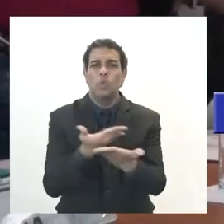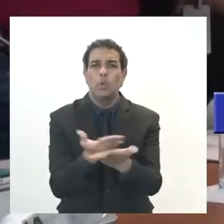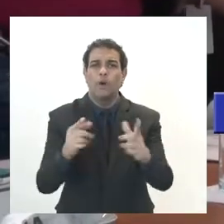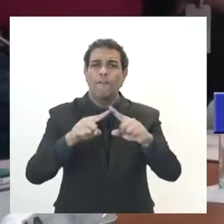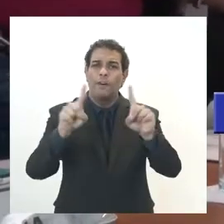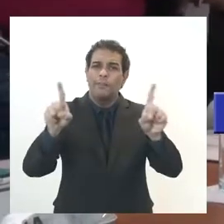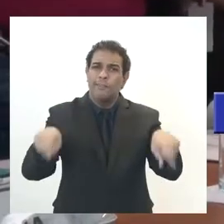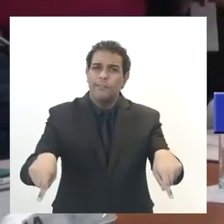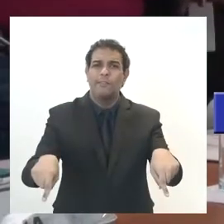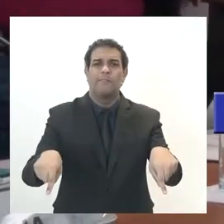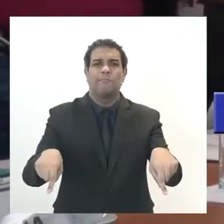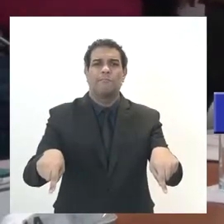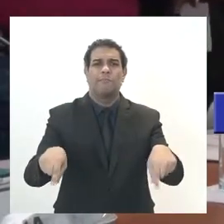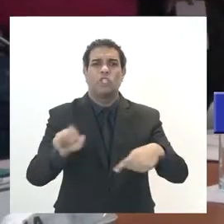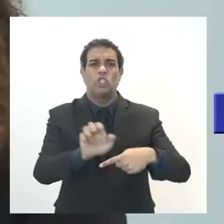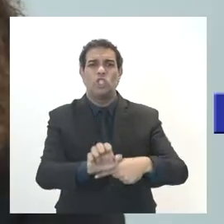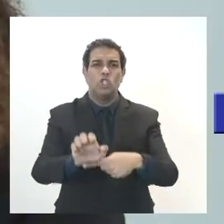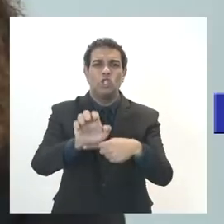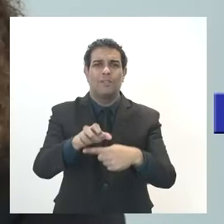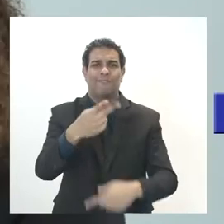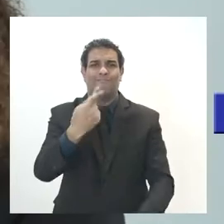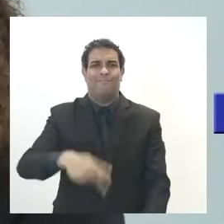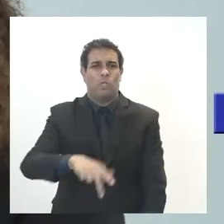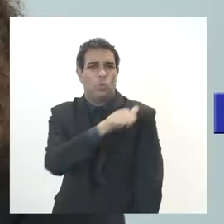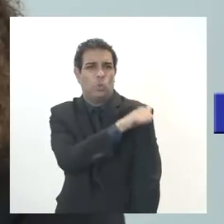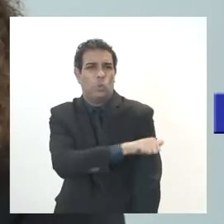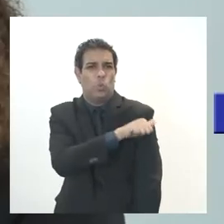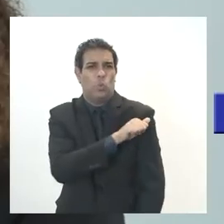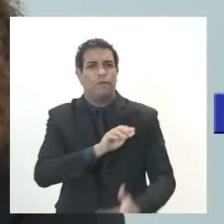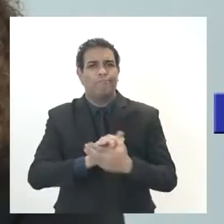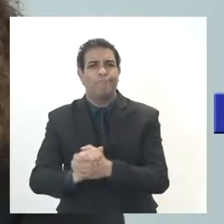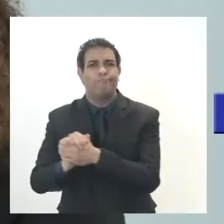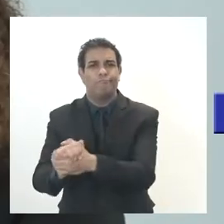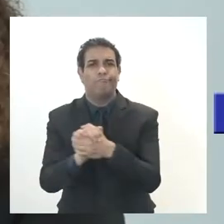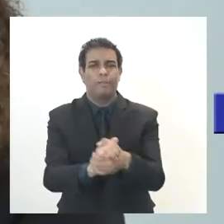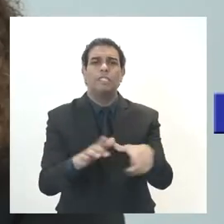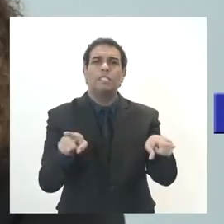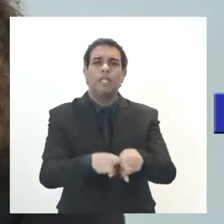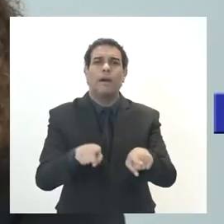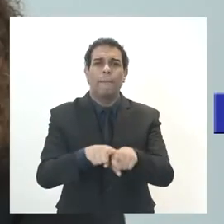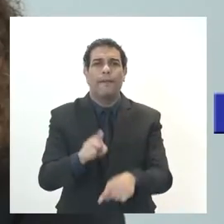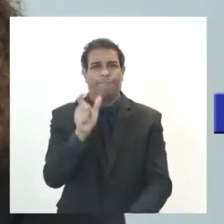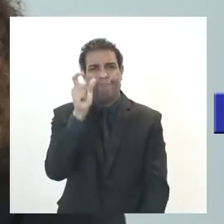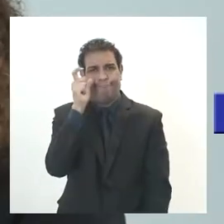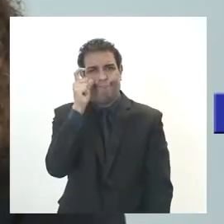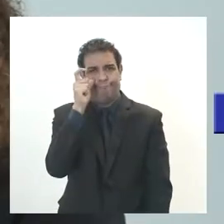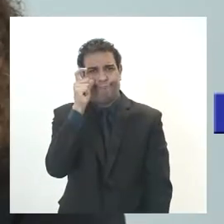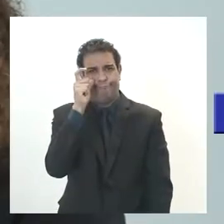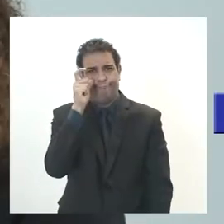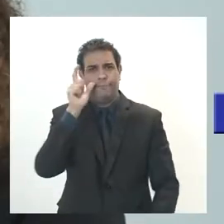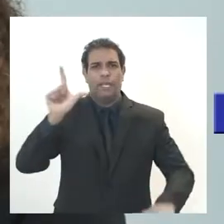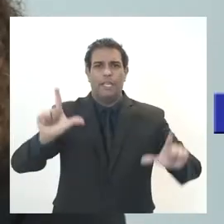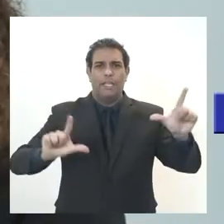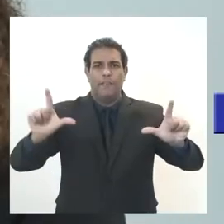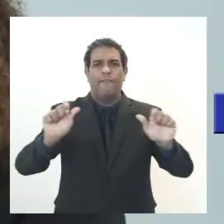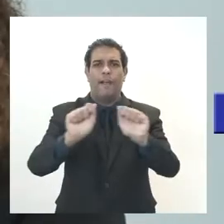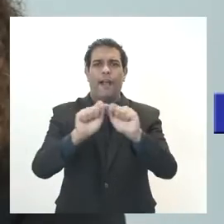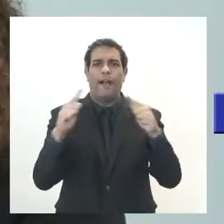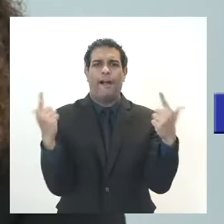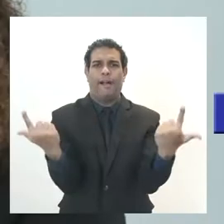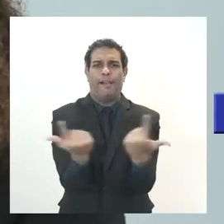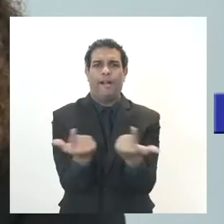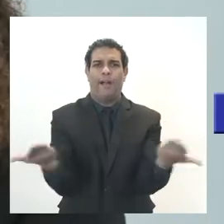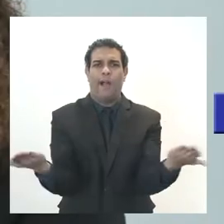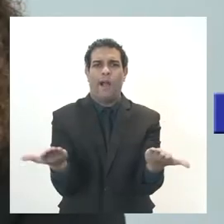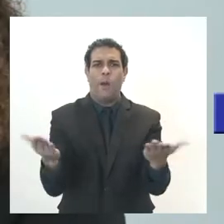servidores as servidoras públicas que estão aqui junto conosco e que estão nos acompanhando também é pelas transmissões que estão sendo